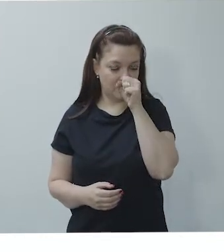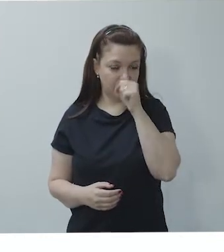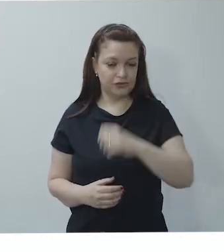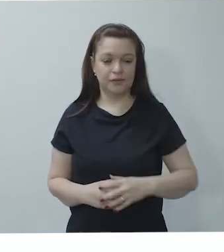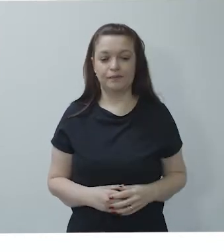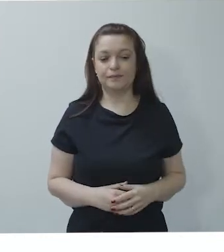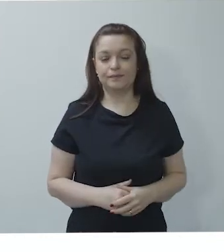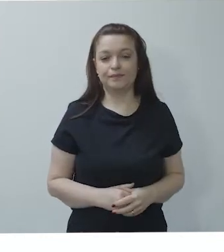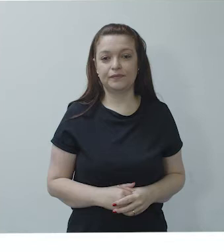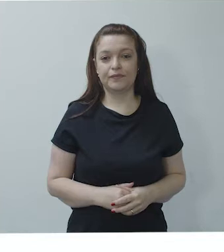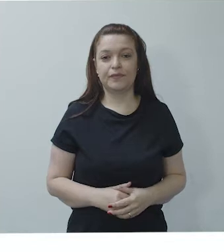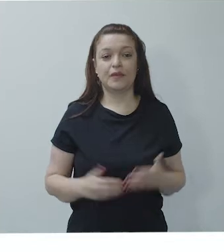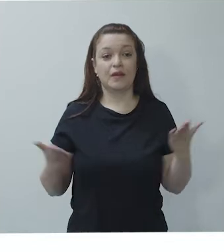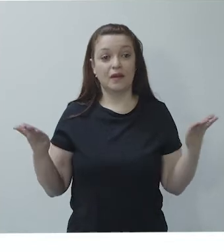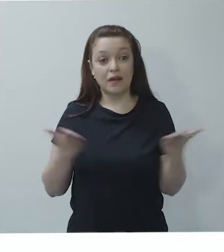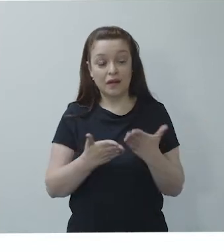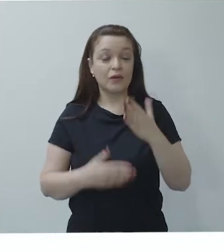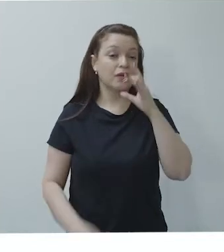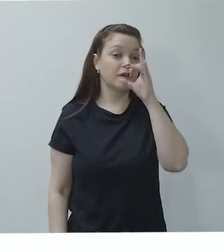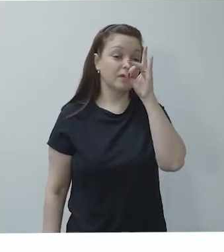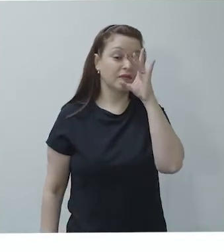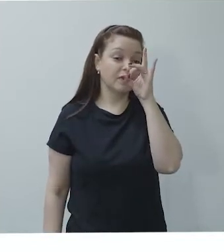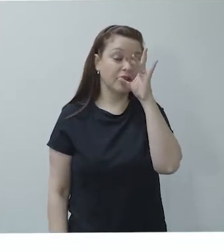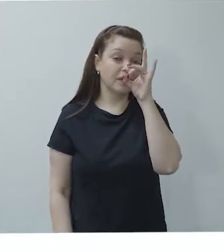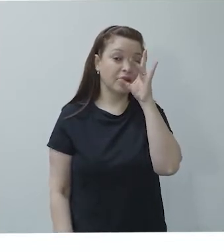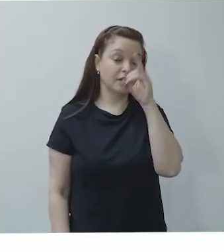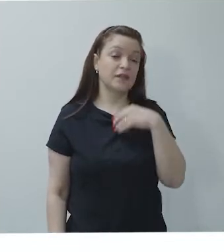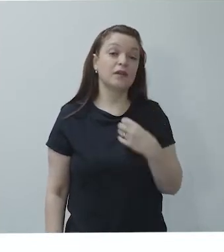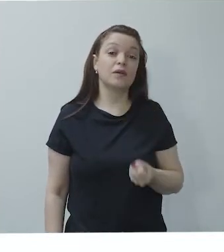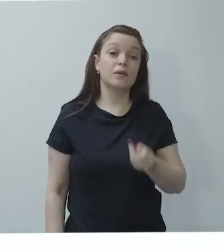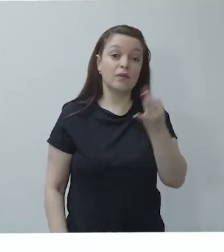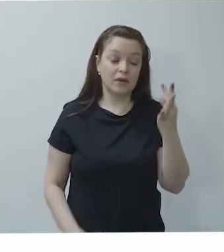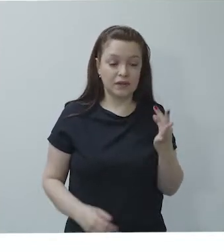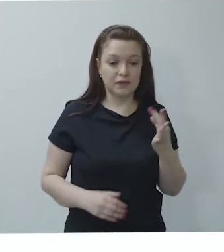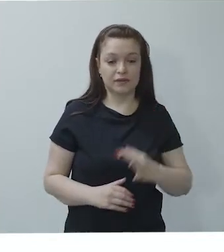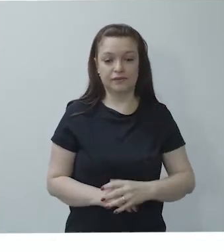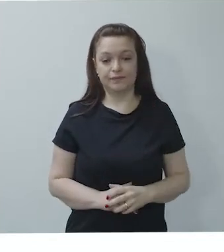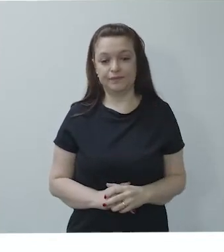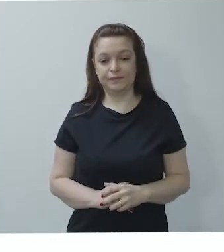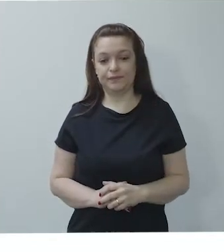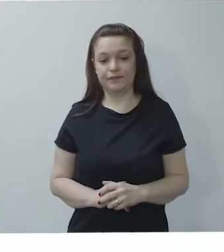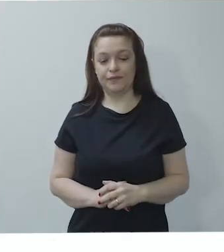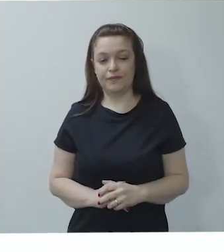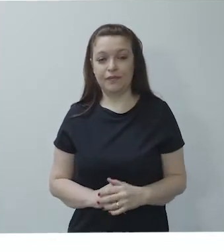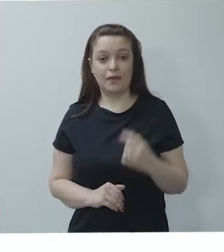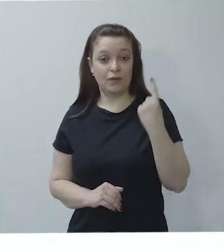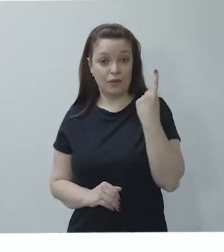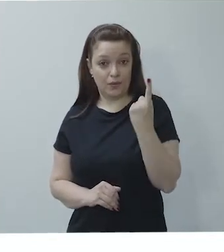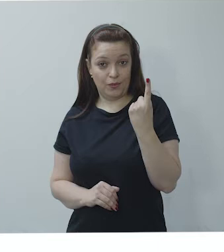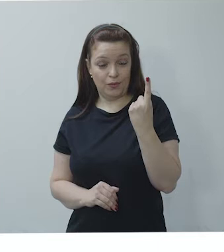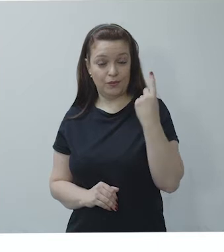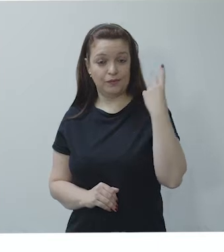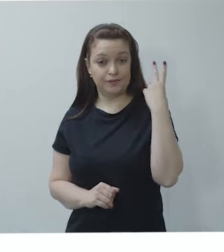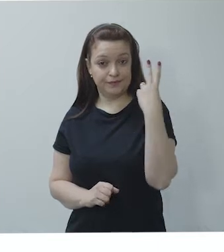bolas laranja. E agora, da cor verde, vamos contar quantas tem? Uma,